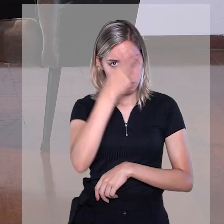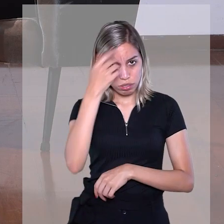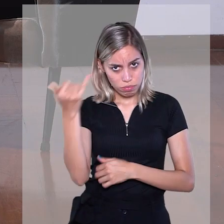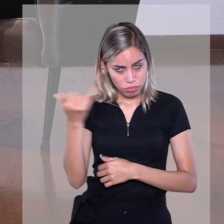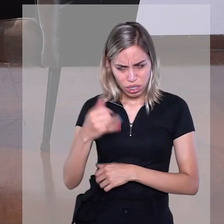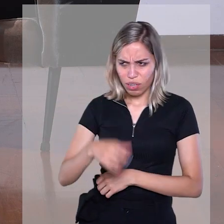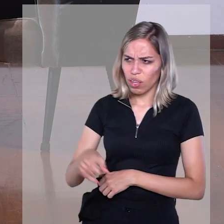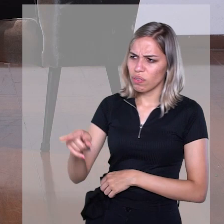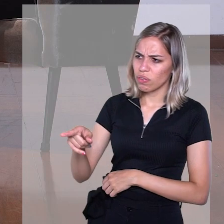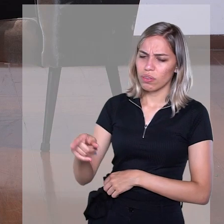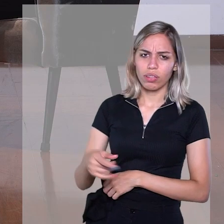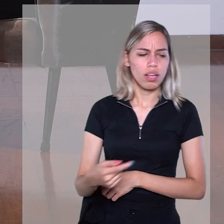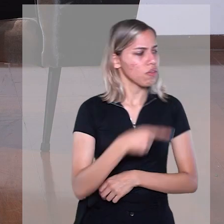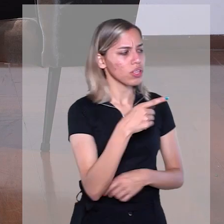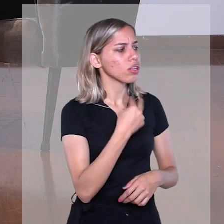aberto possível.